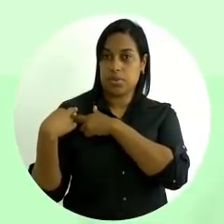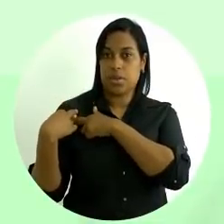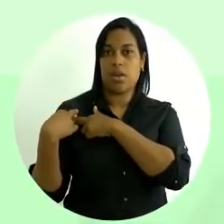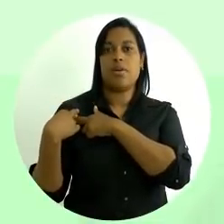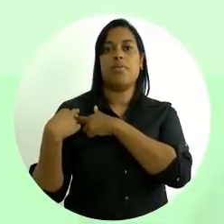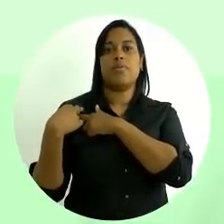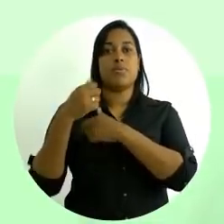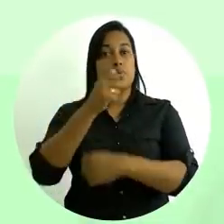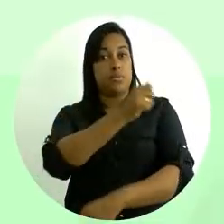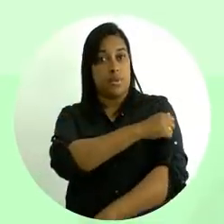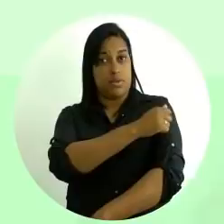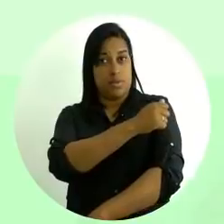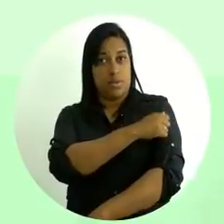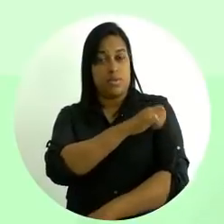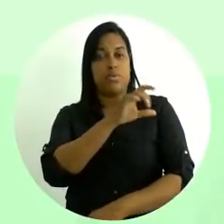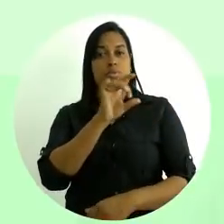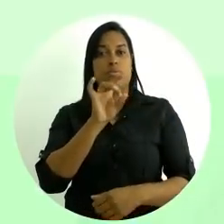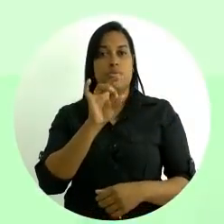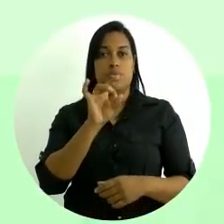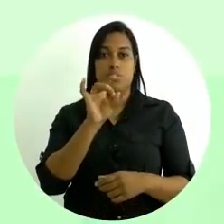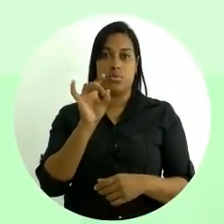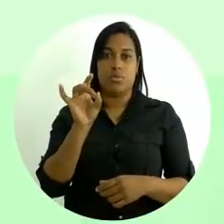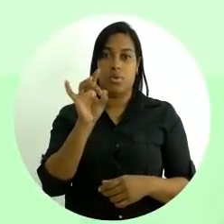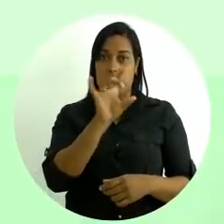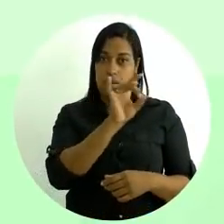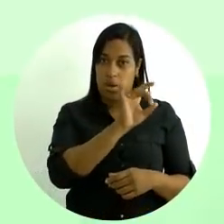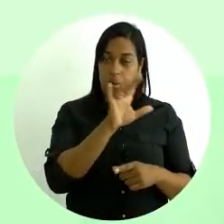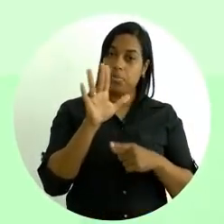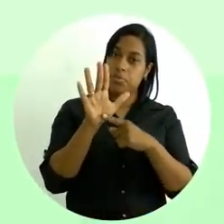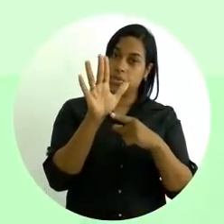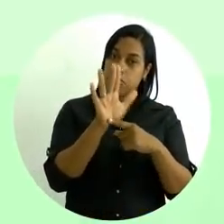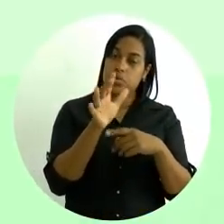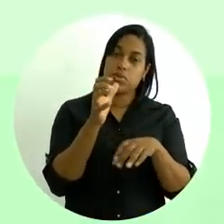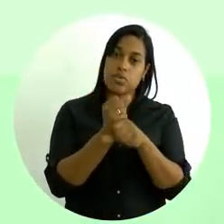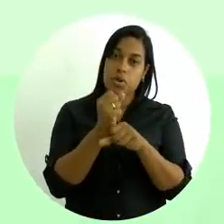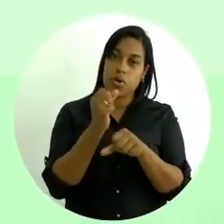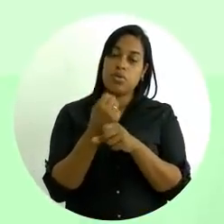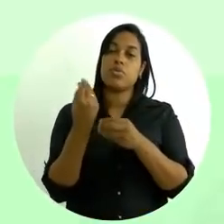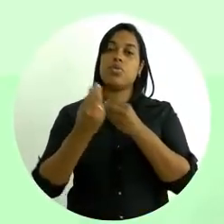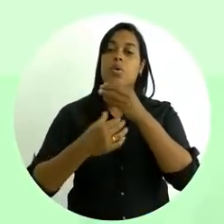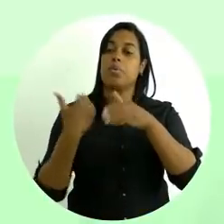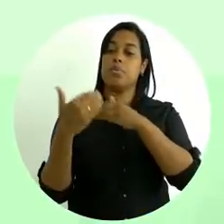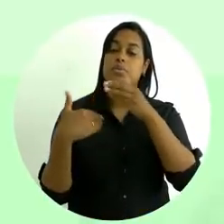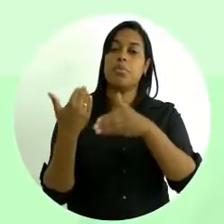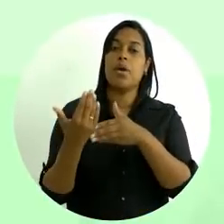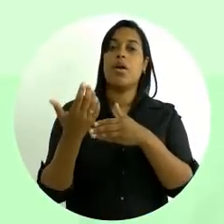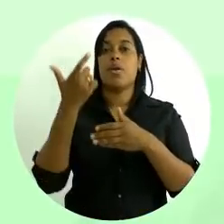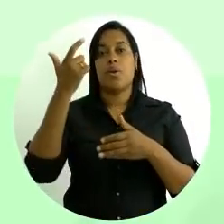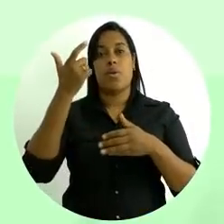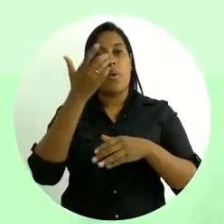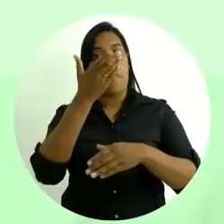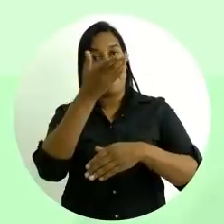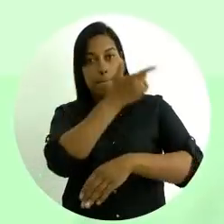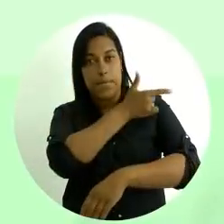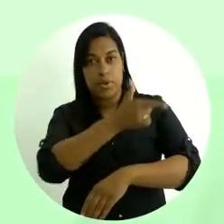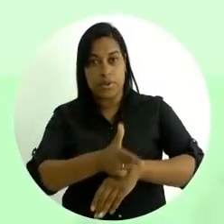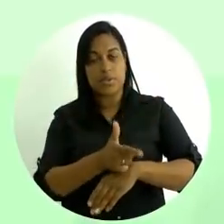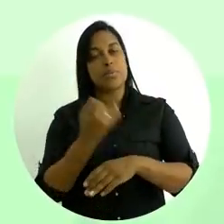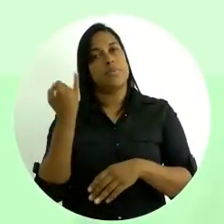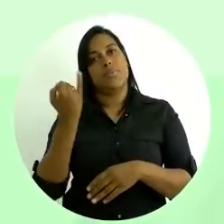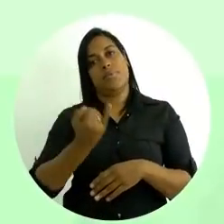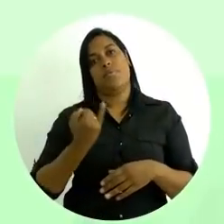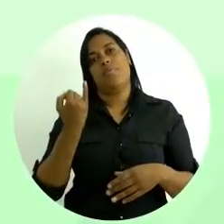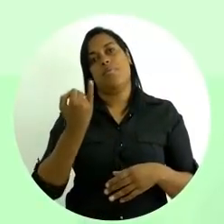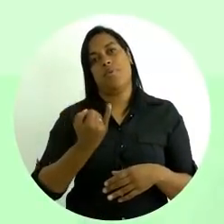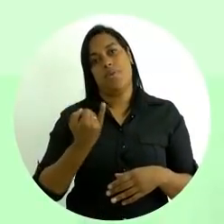responsável dos seus alunos, indicando notas, como está o desempenho, o comportamento. Então isso é